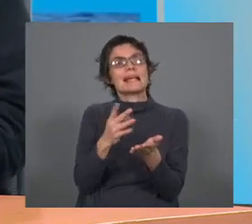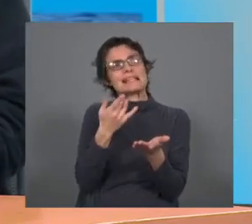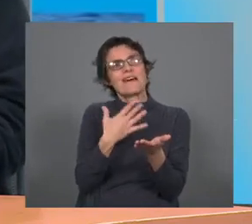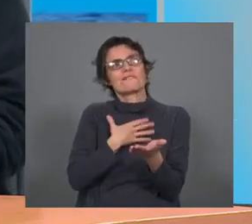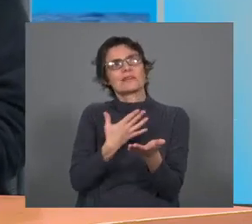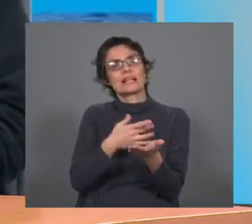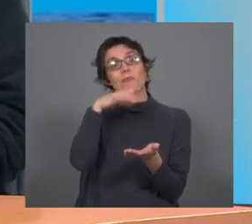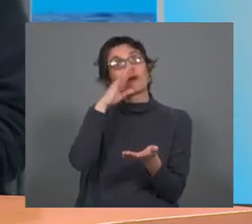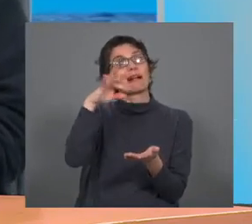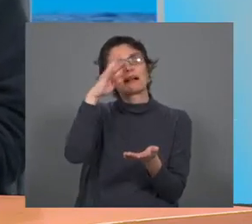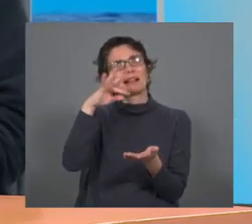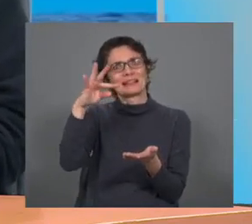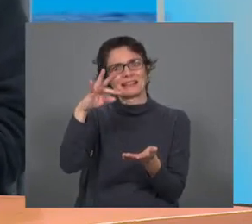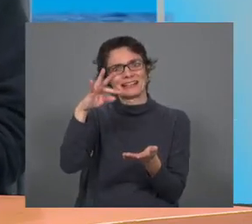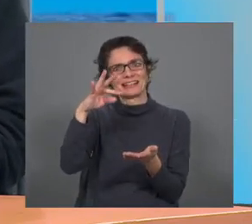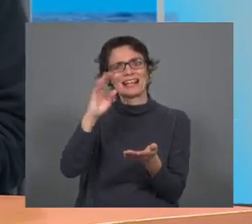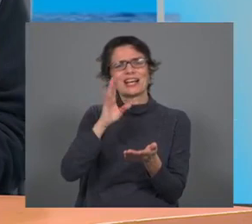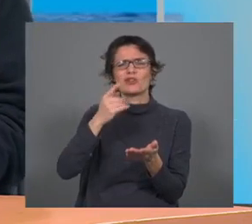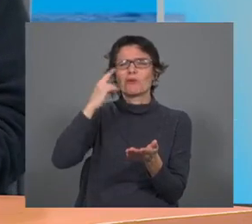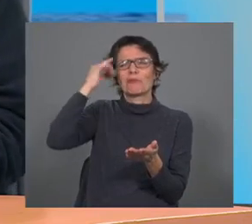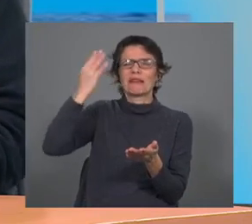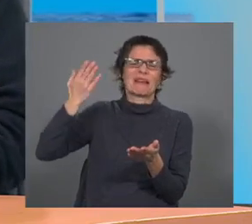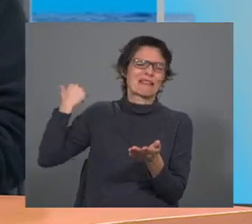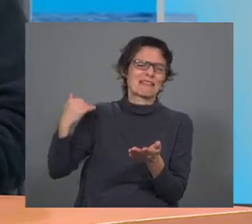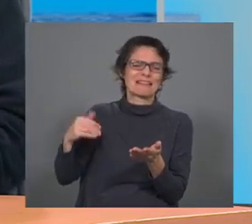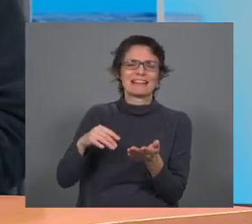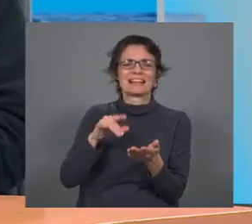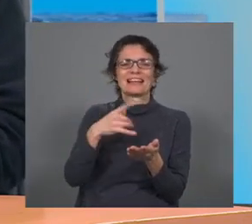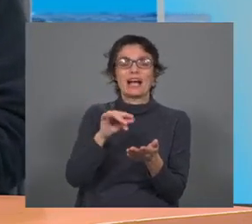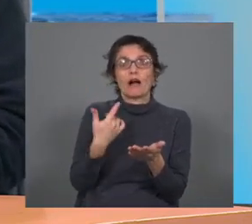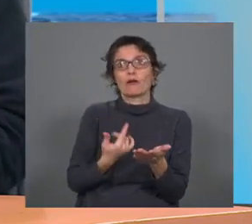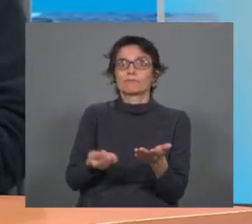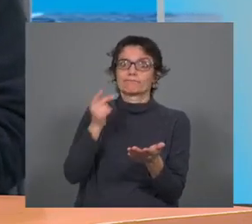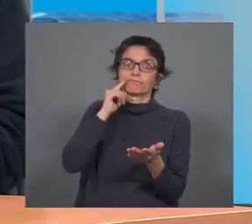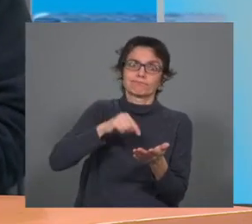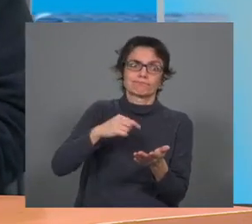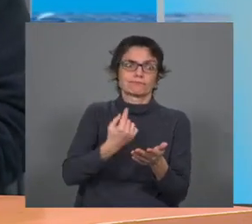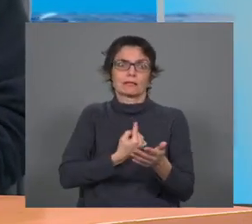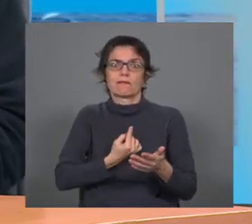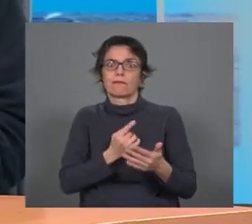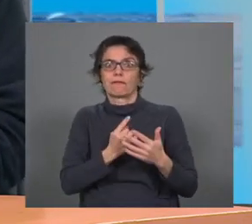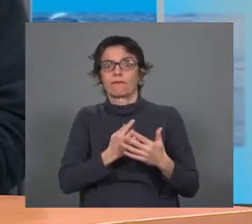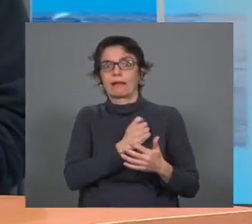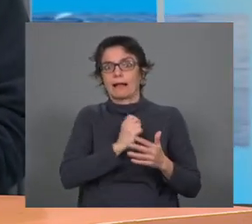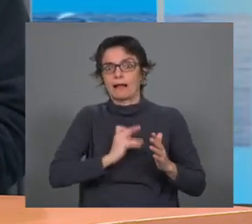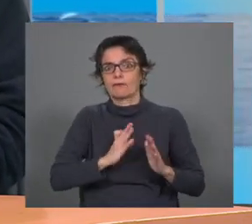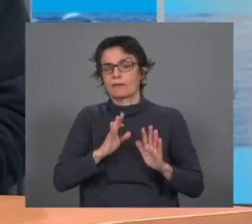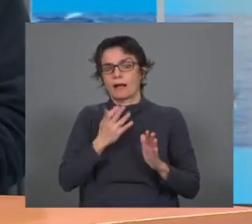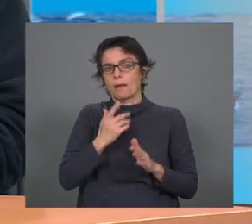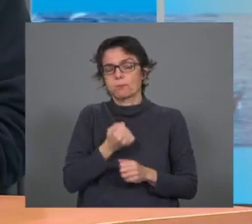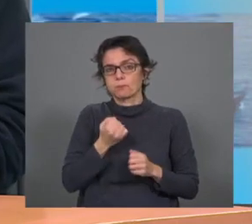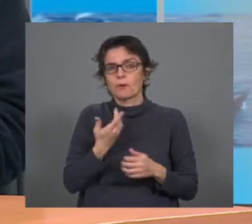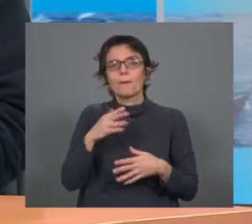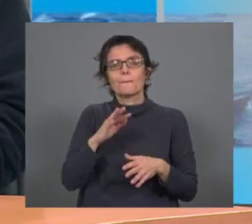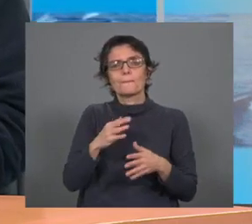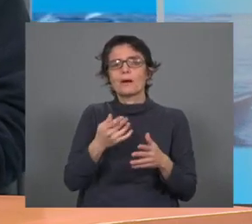é uma ideia que tivemos já há algum tempo, agora voltámos a confinar, é um bocadinho mais complicado, mas a ideia seria, com todas